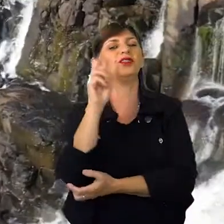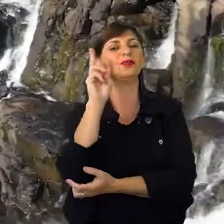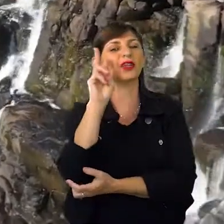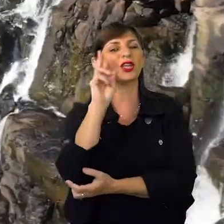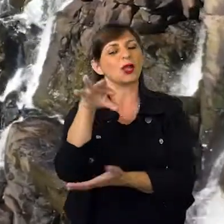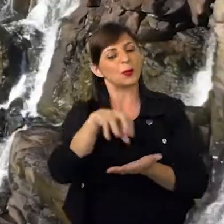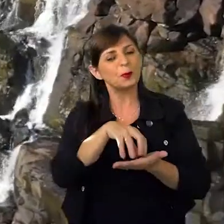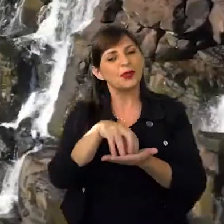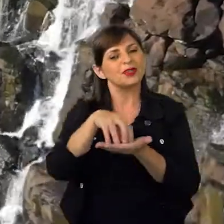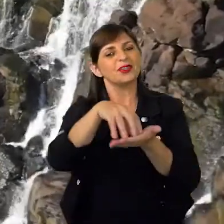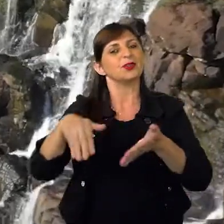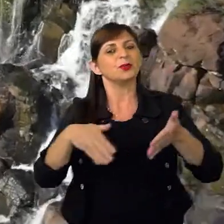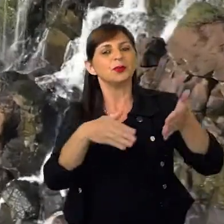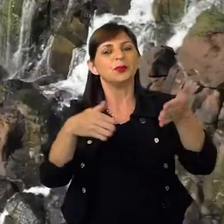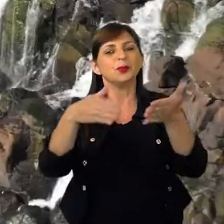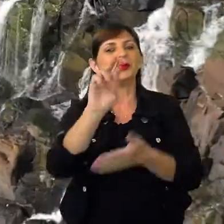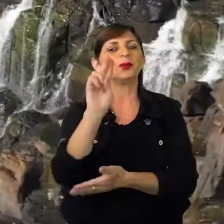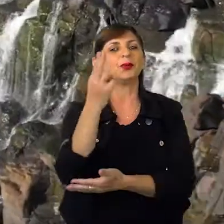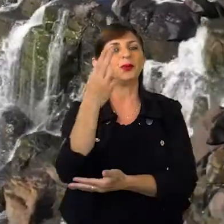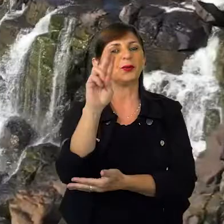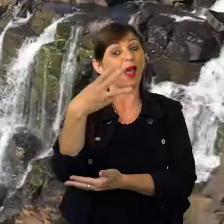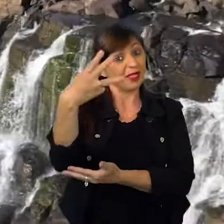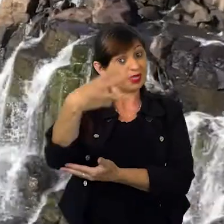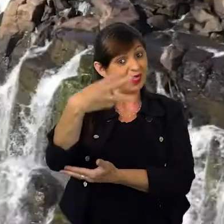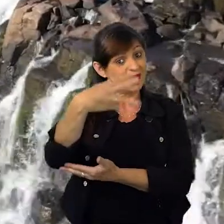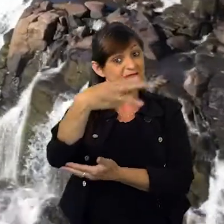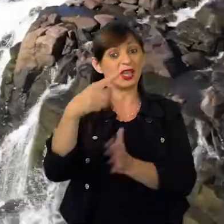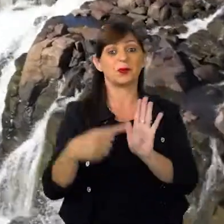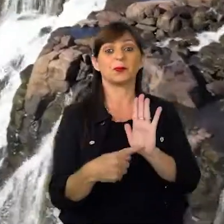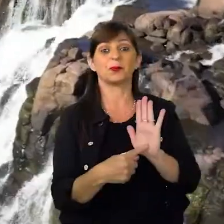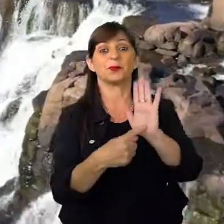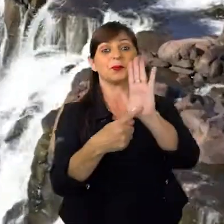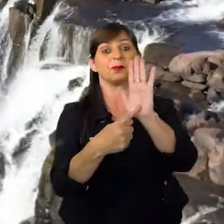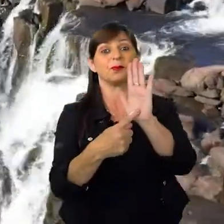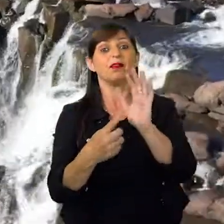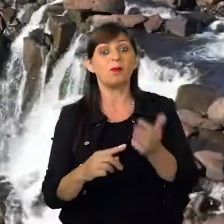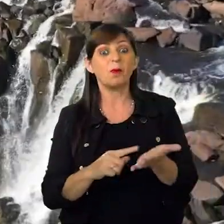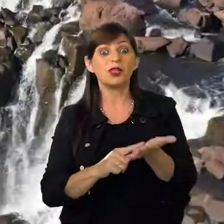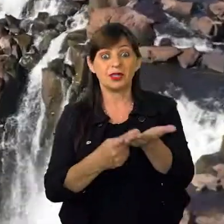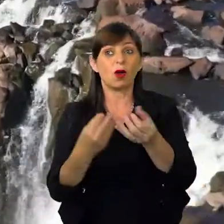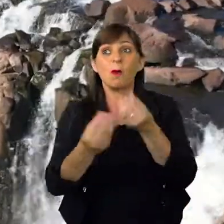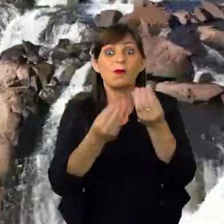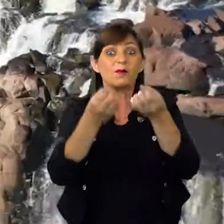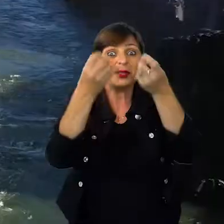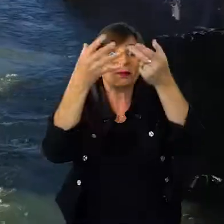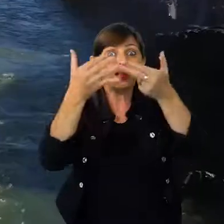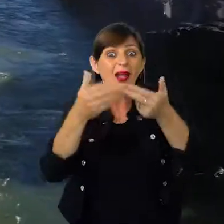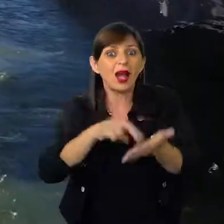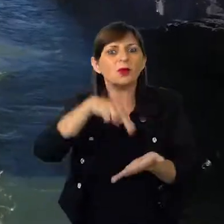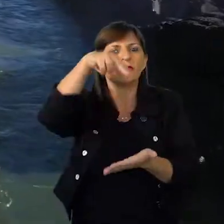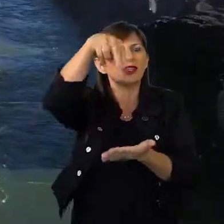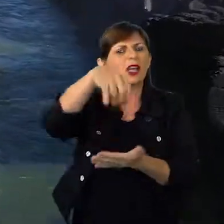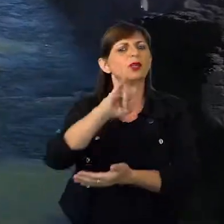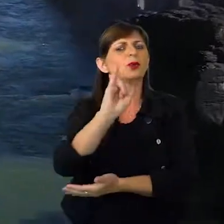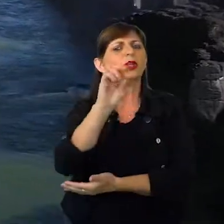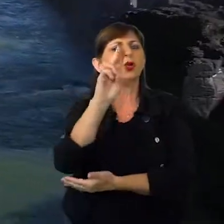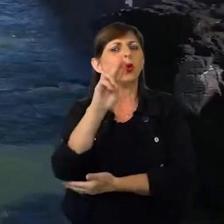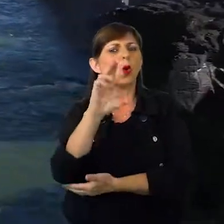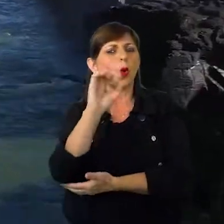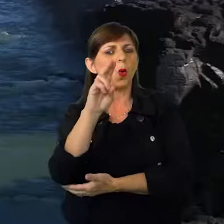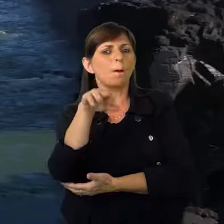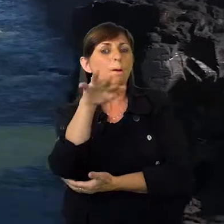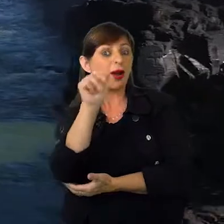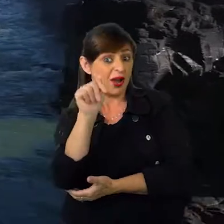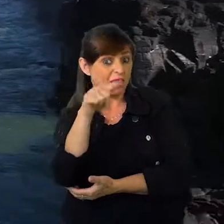balseiros do rio Uruguai nesse terceiro episódio iremos falar sobre o salto do yucumã ou Salto Grande o salto do yucumã